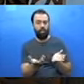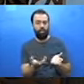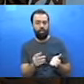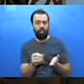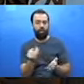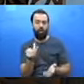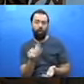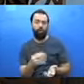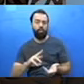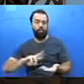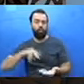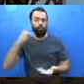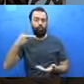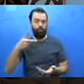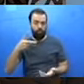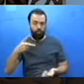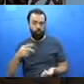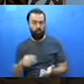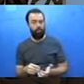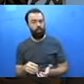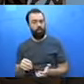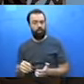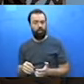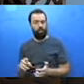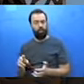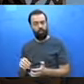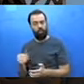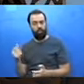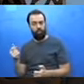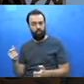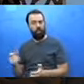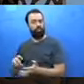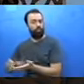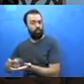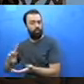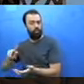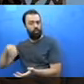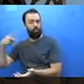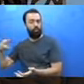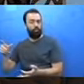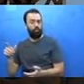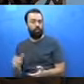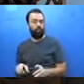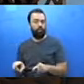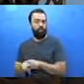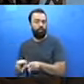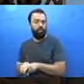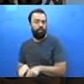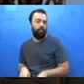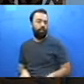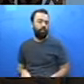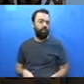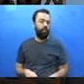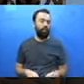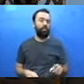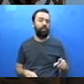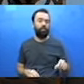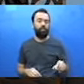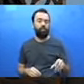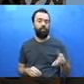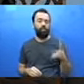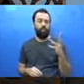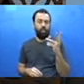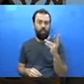o valor do caderno. Confira a tabela. Então, é lá. De um lado, a gente tem três cadernos. Então, três cadernos,